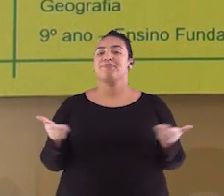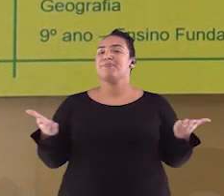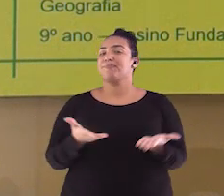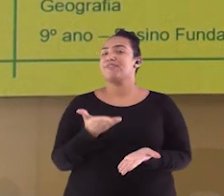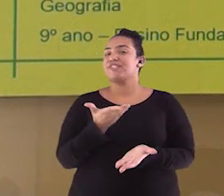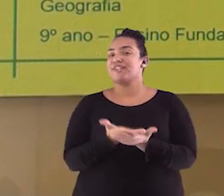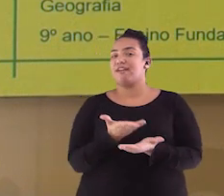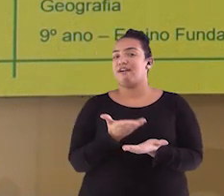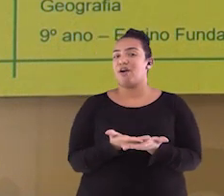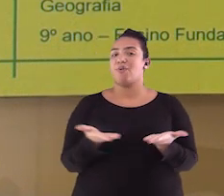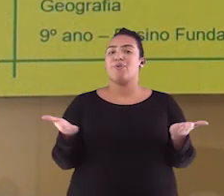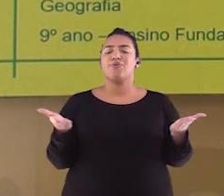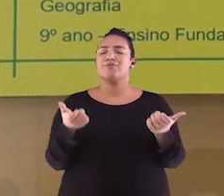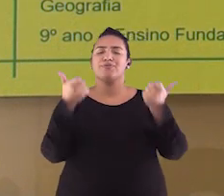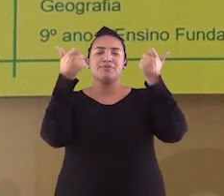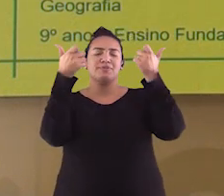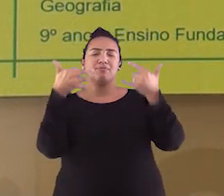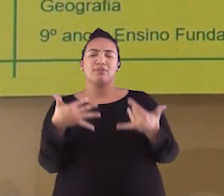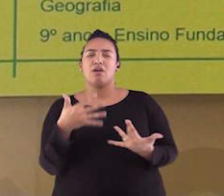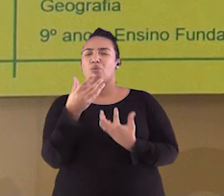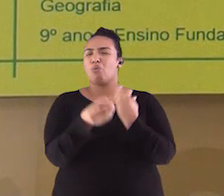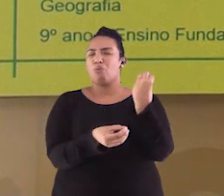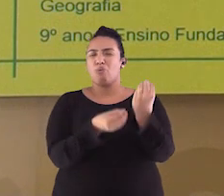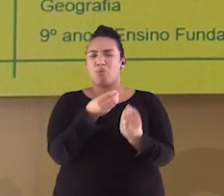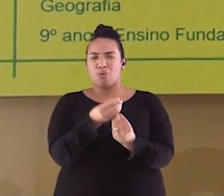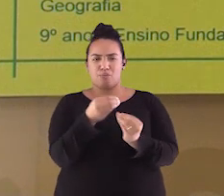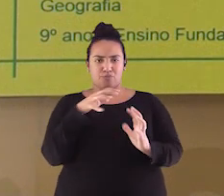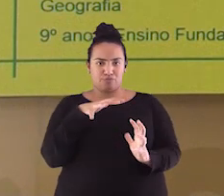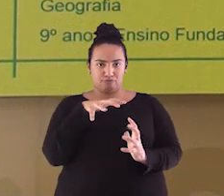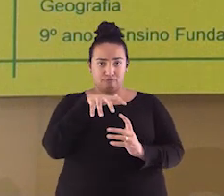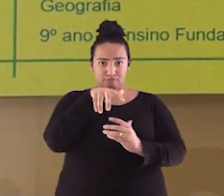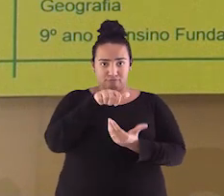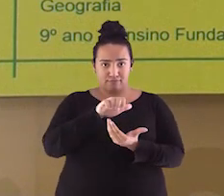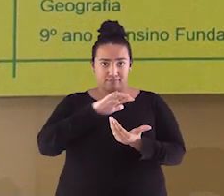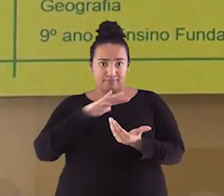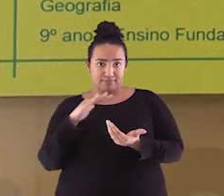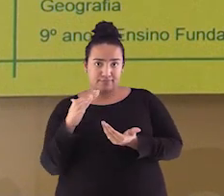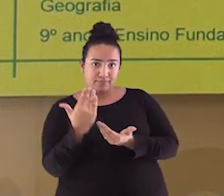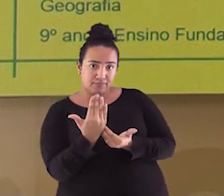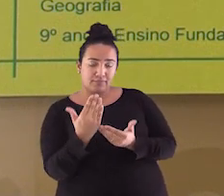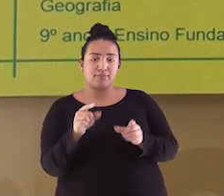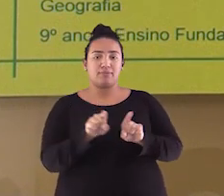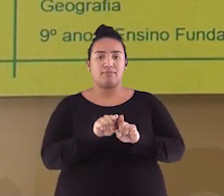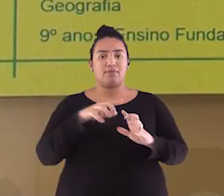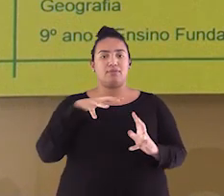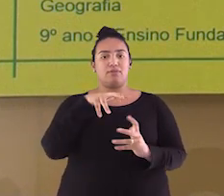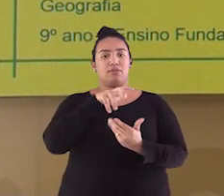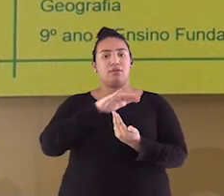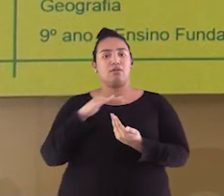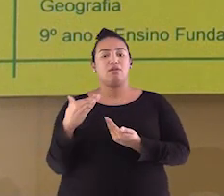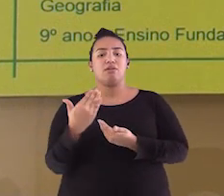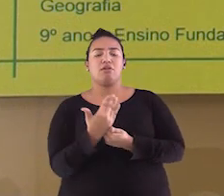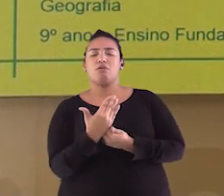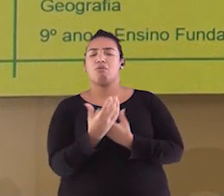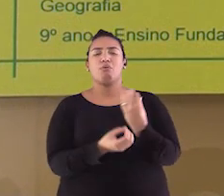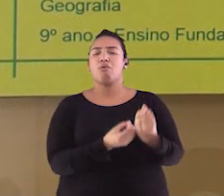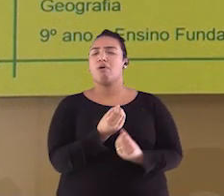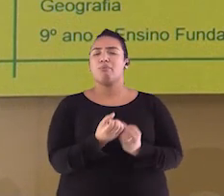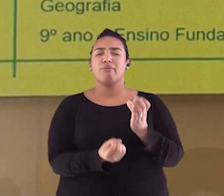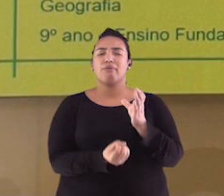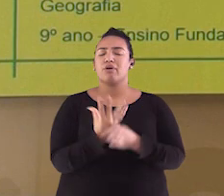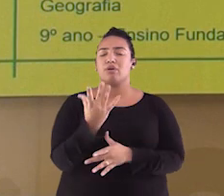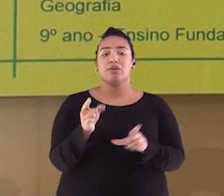de hoje vamos falar sobre como foi feita a divisão do globo em Oriente e Ocidente, e como os